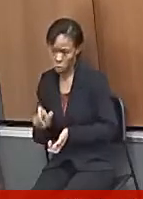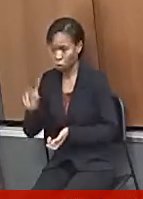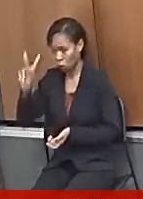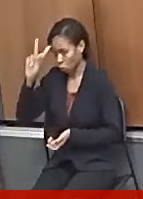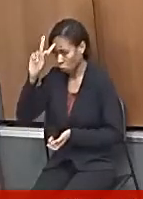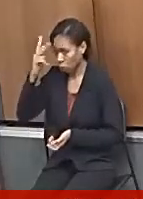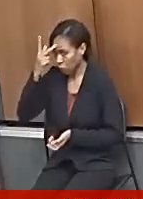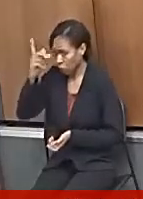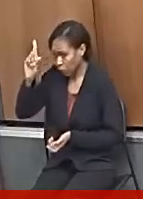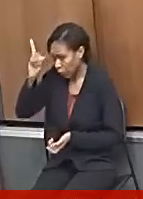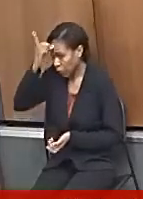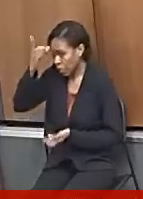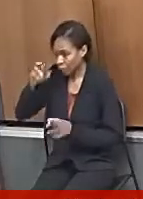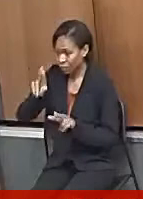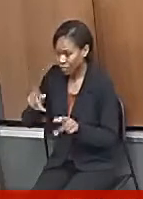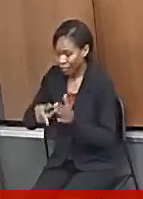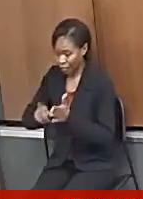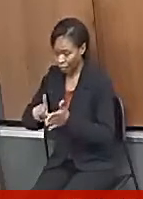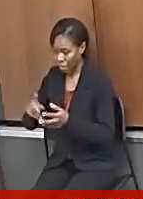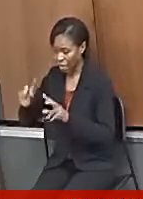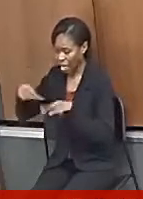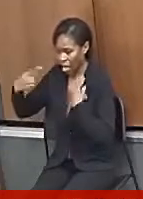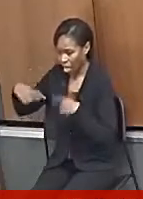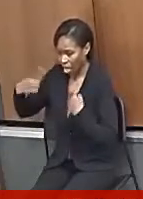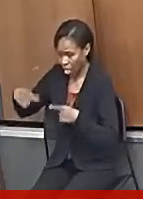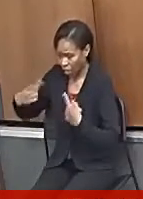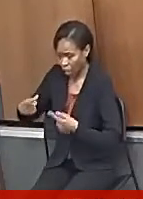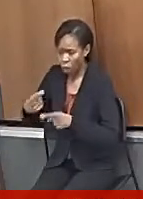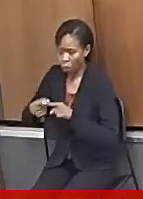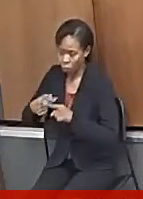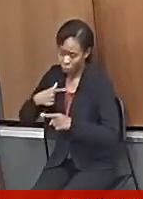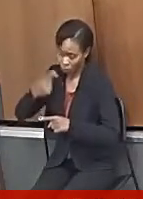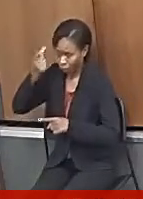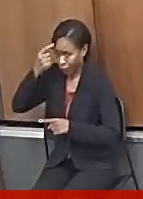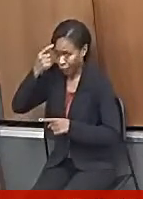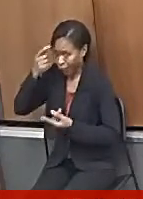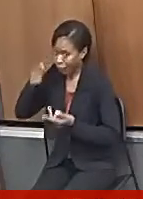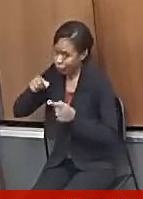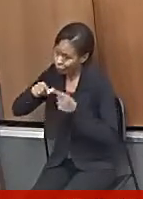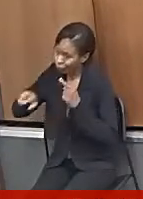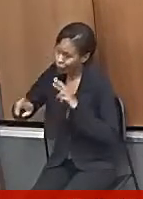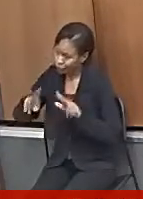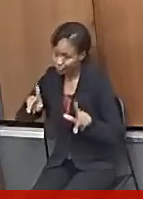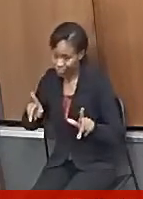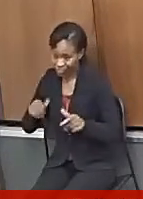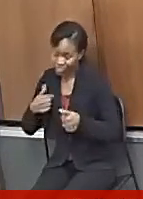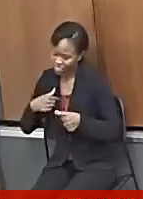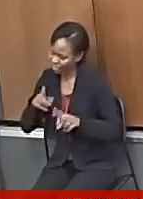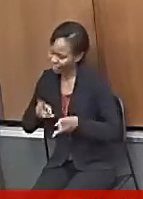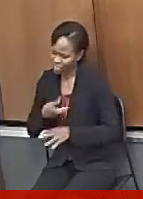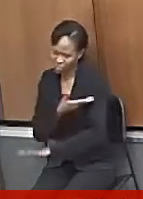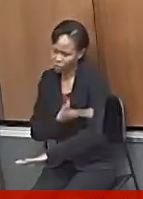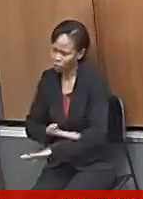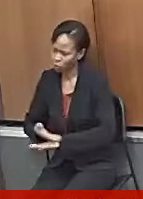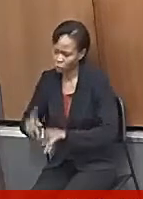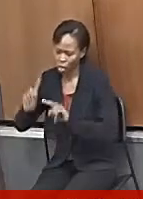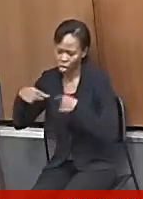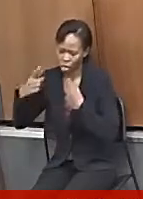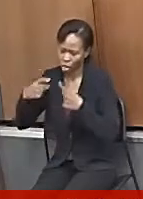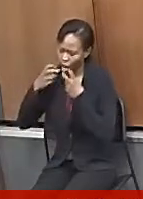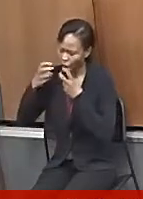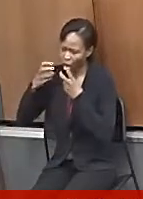vaias por pensar diferente então eu fui acostumado a ser ovacionada minha vida inteira o